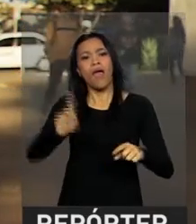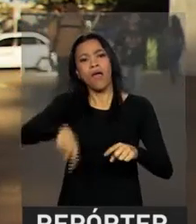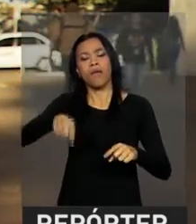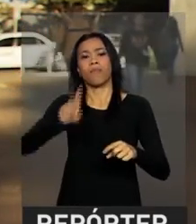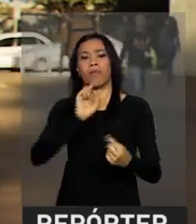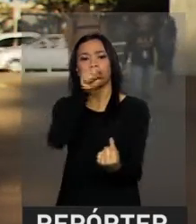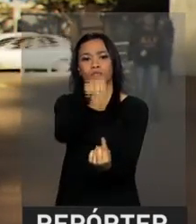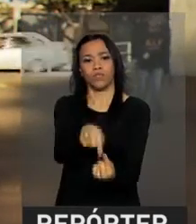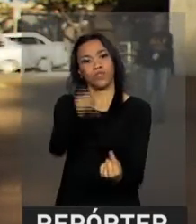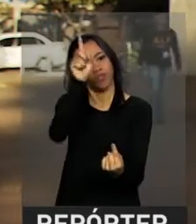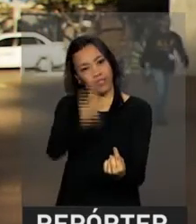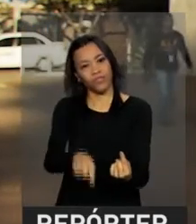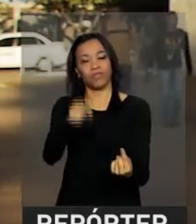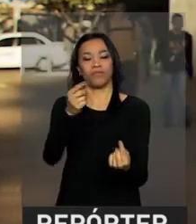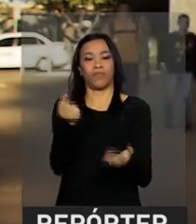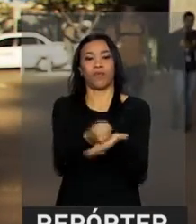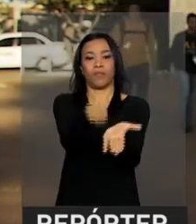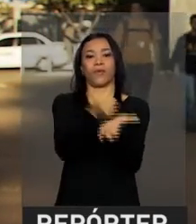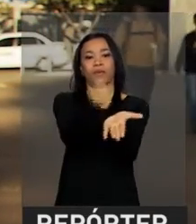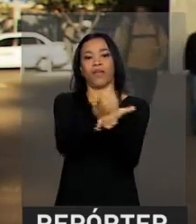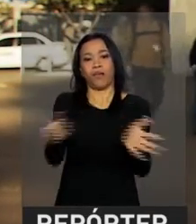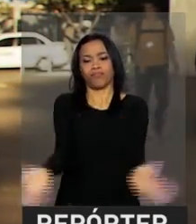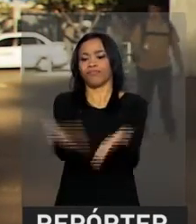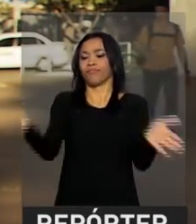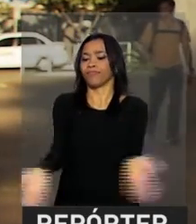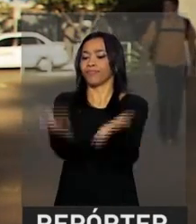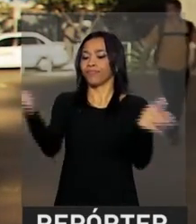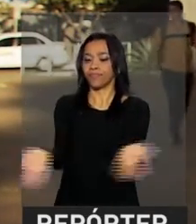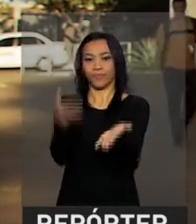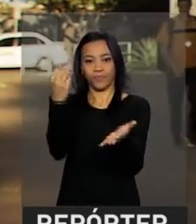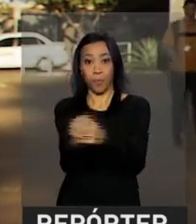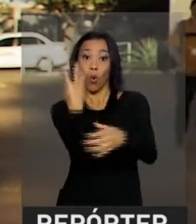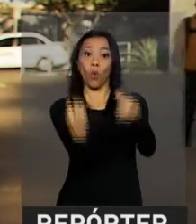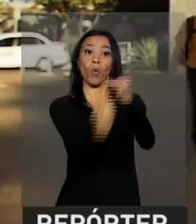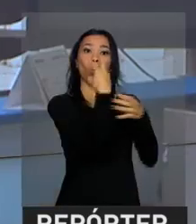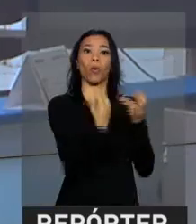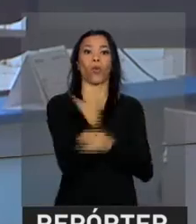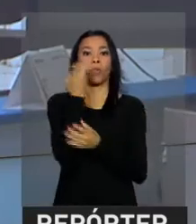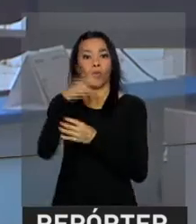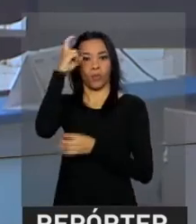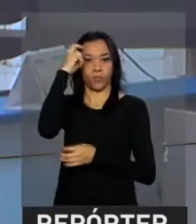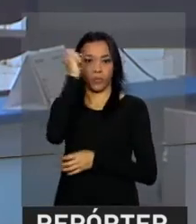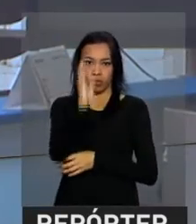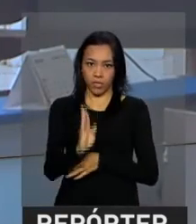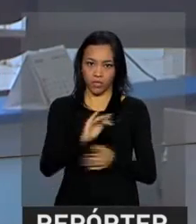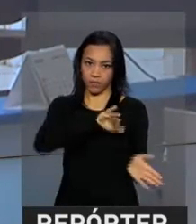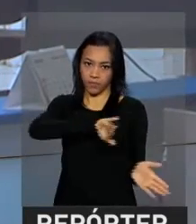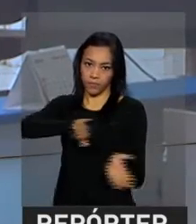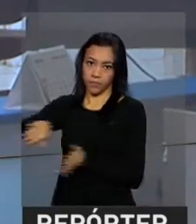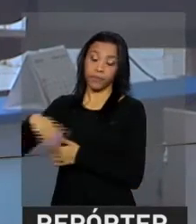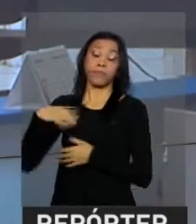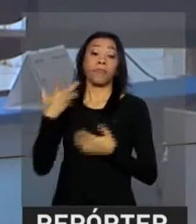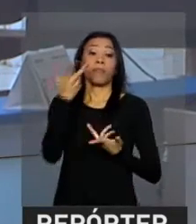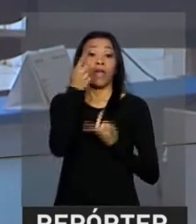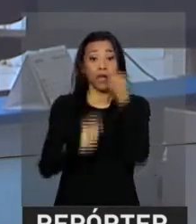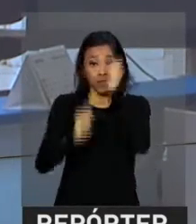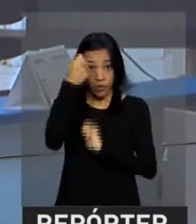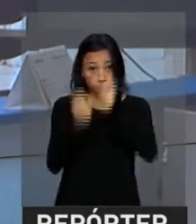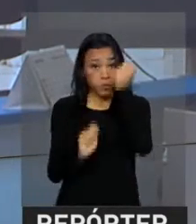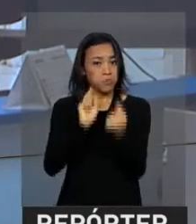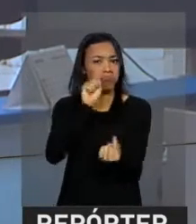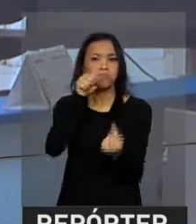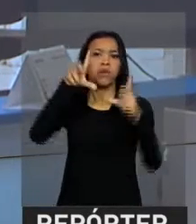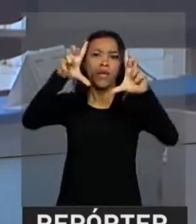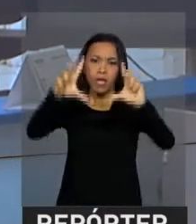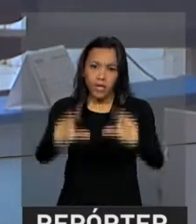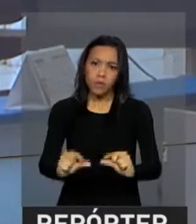para o objetivo a que se destina, fomentar a produção cultural do país. As indústrias estão reduzindo a